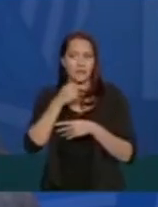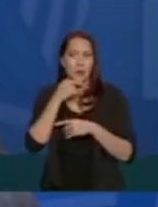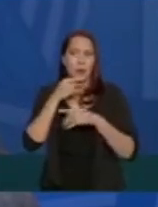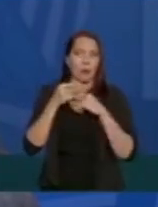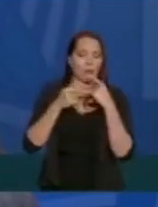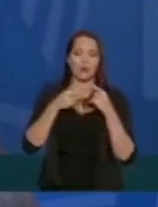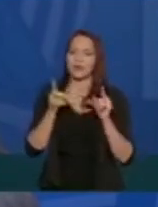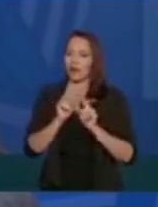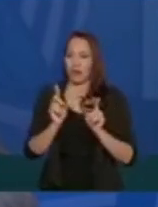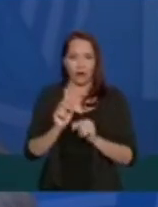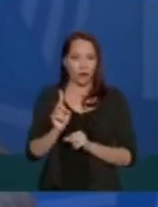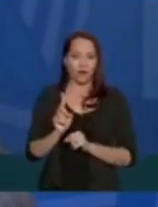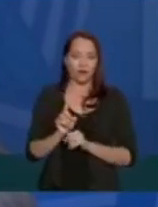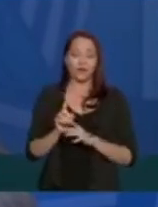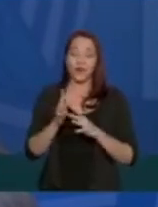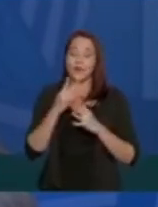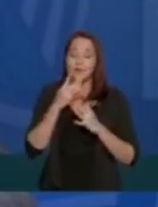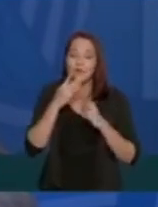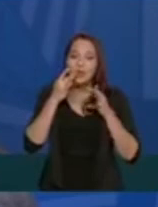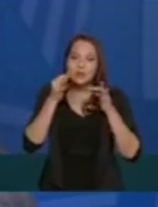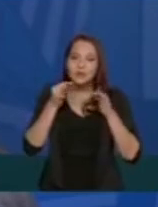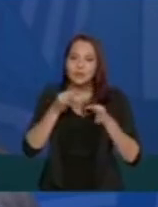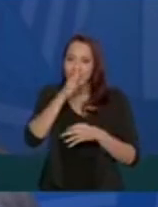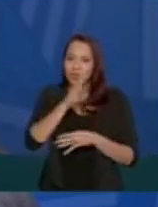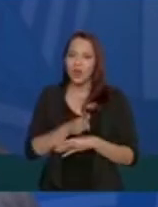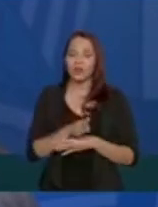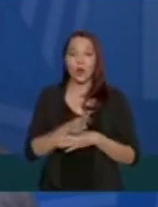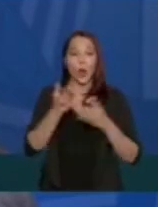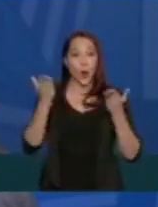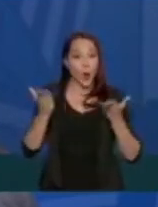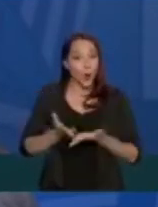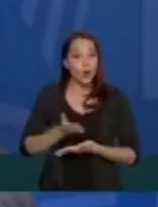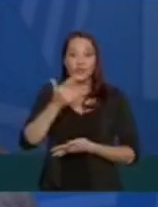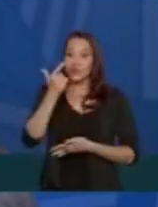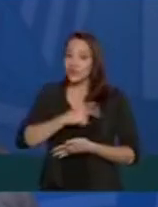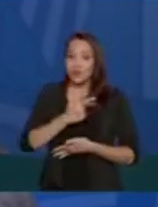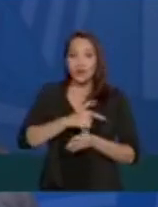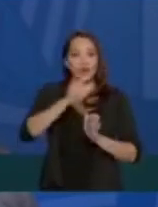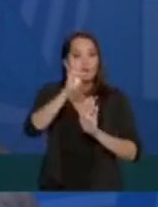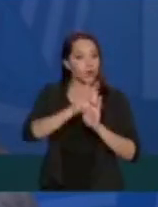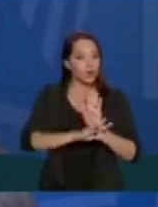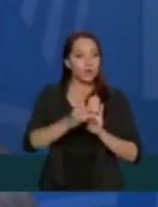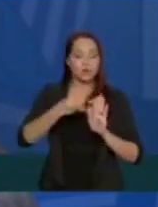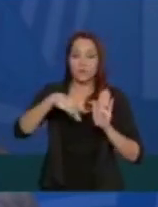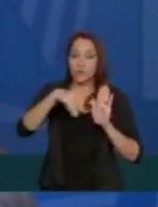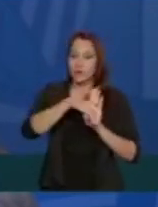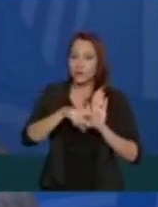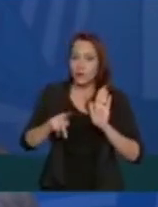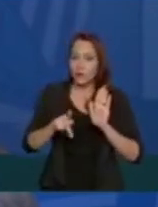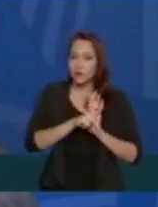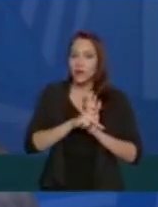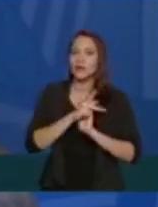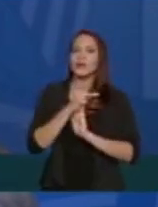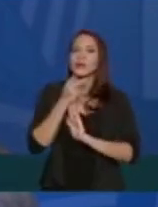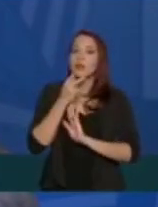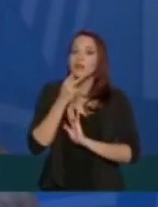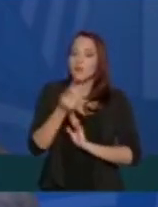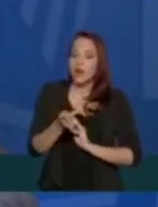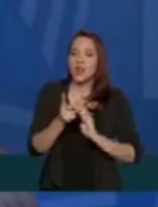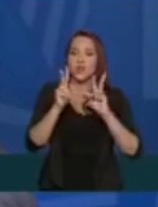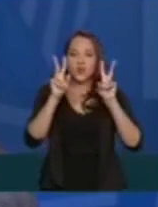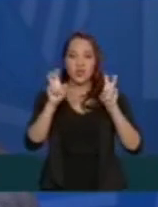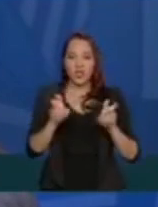bem categórico, não há hoje texto de medida provisória que trate